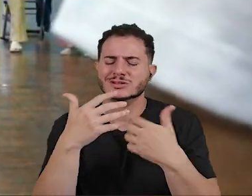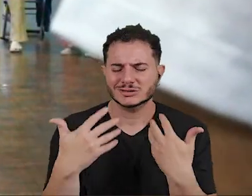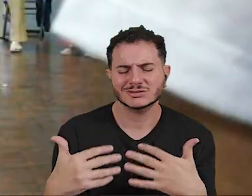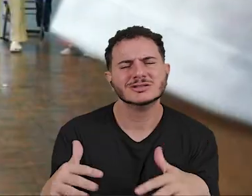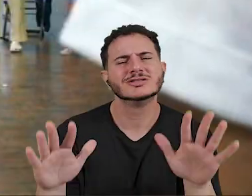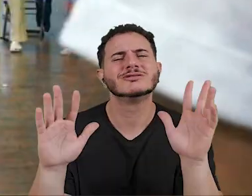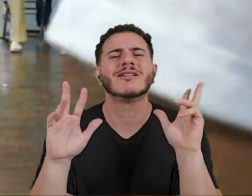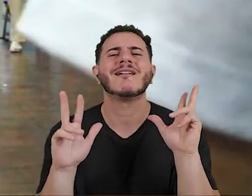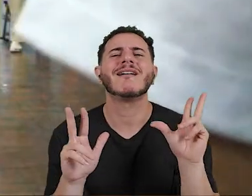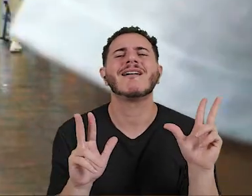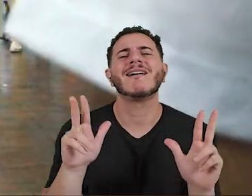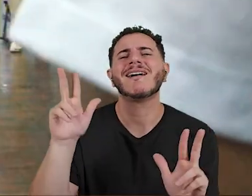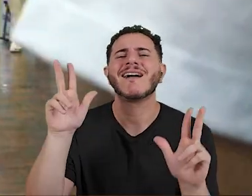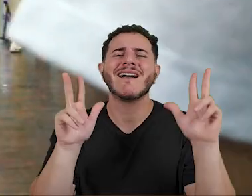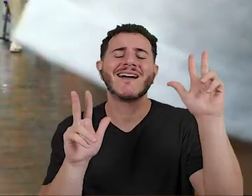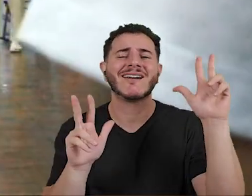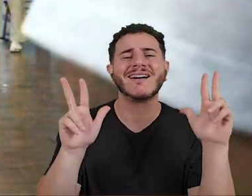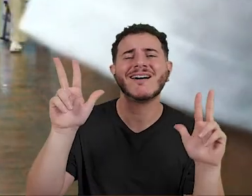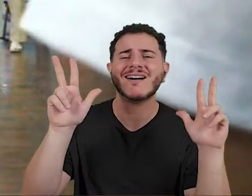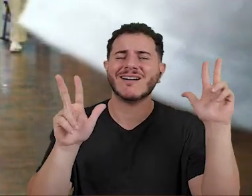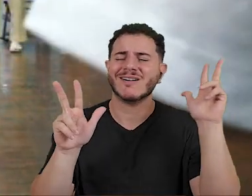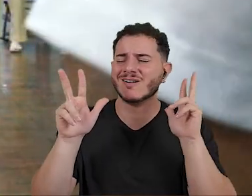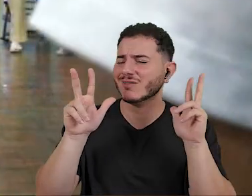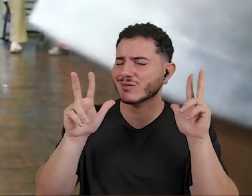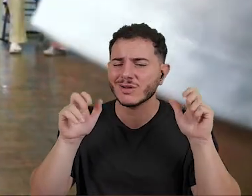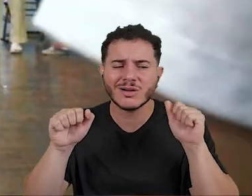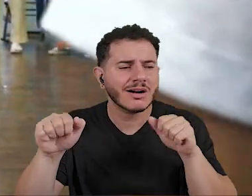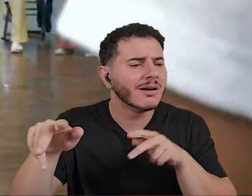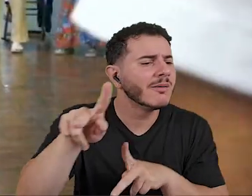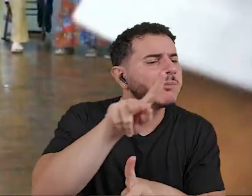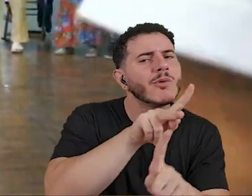povo já está ali esperando as mãos.